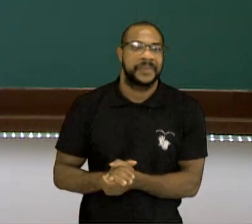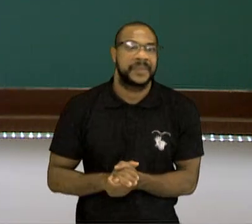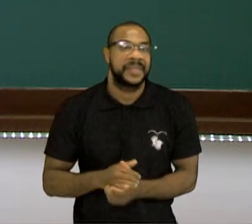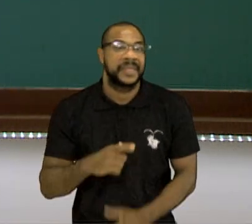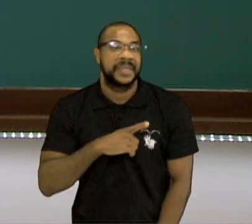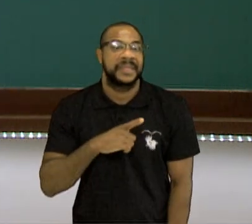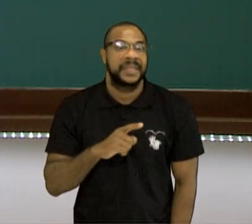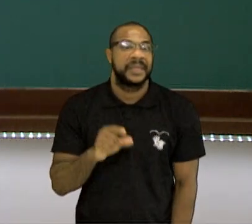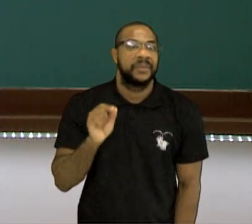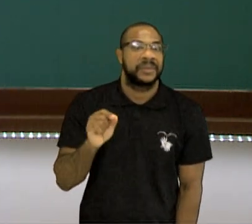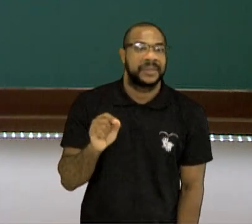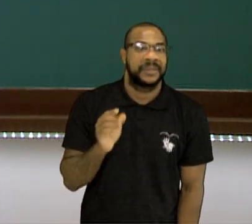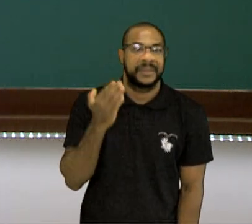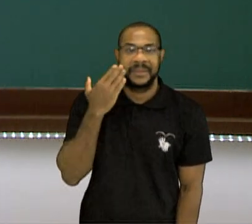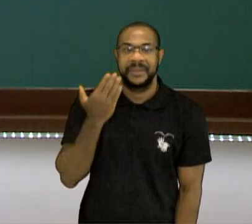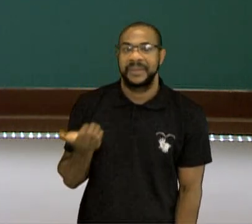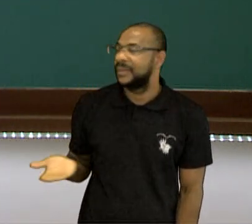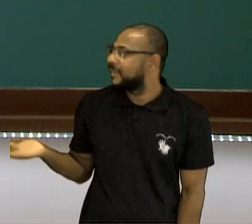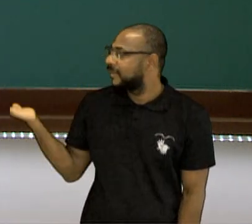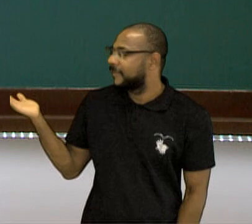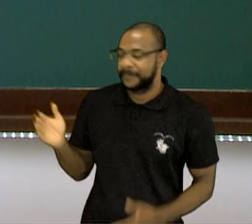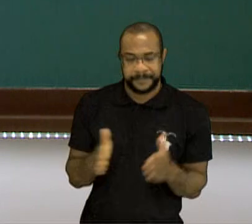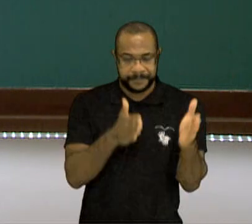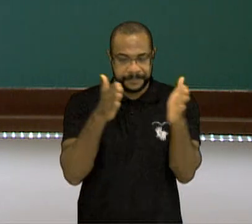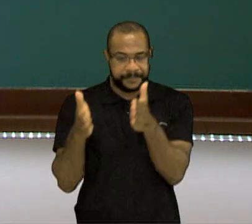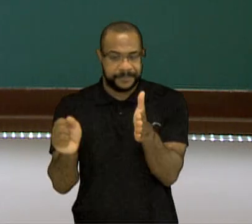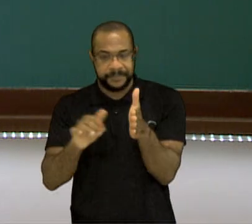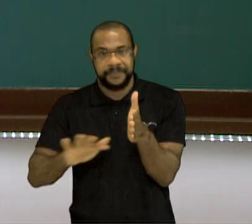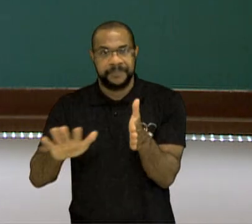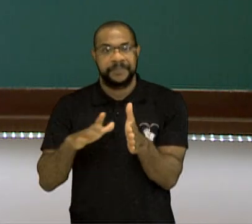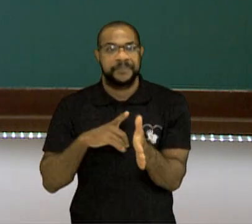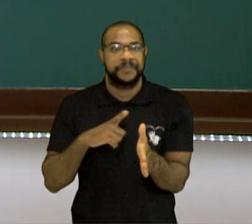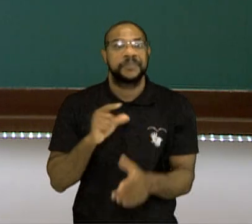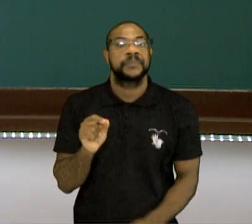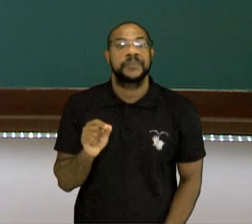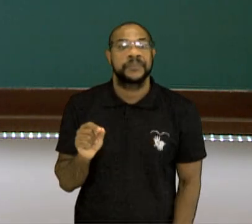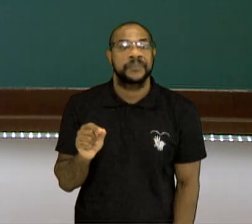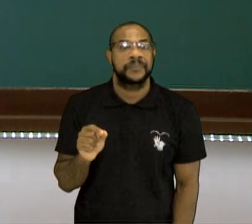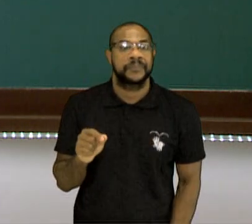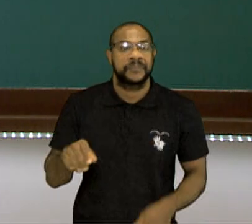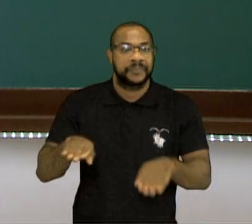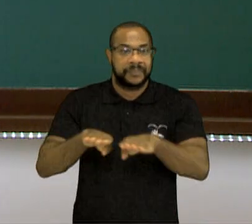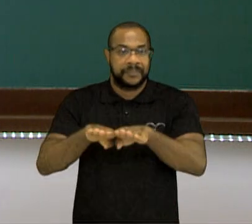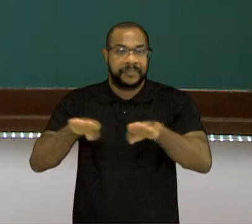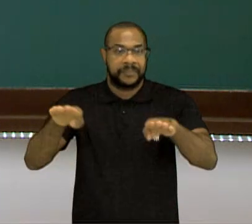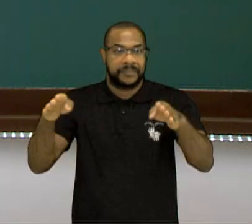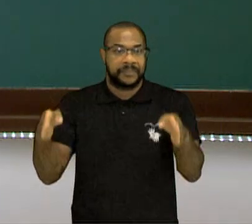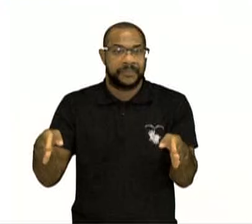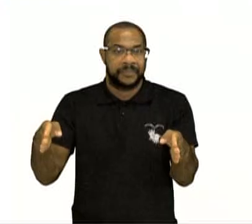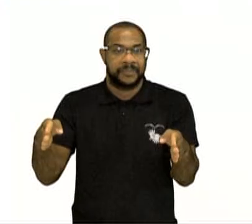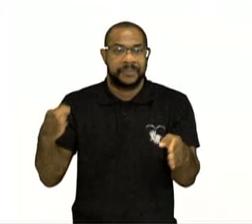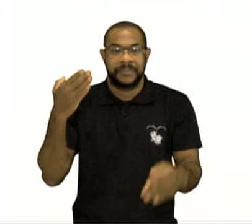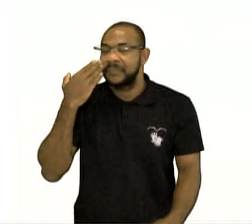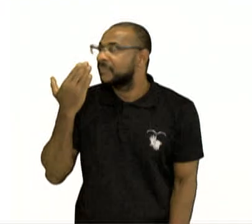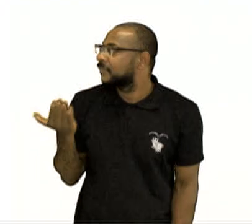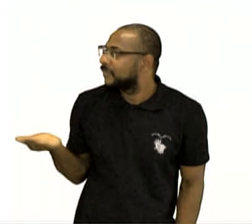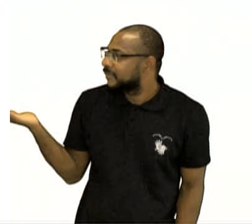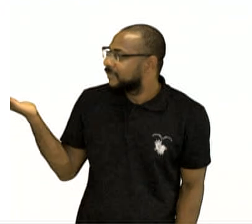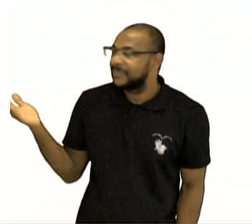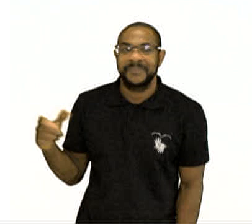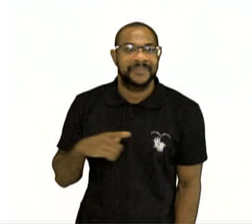Vocação de São Mateus. E na outra, uma cena Emnaus. Então, você tem aí as